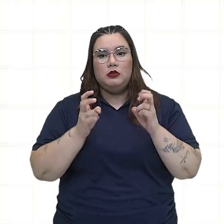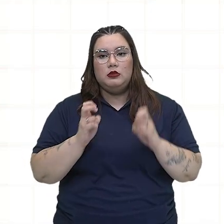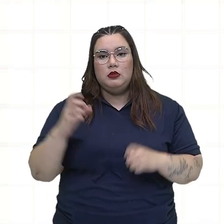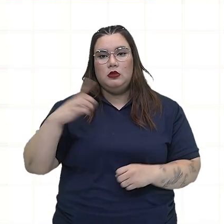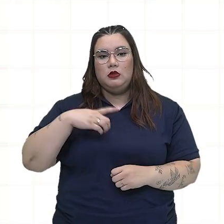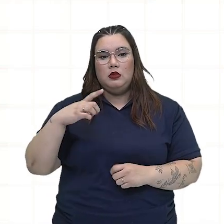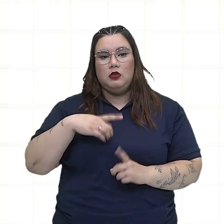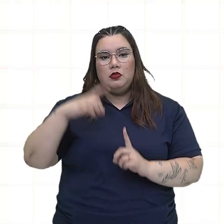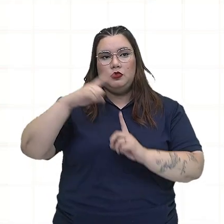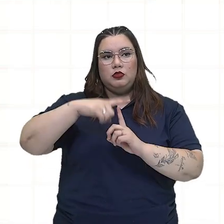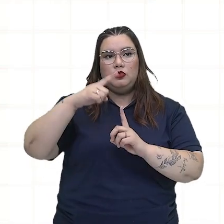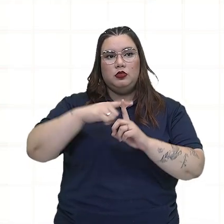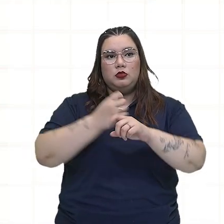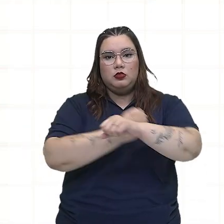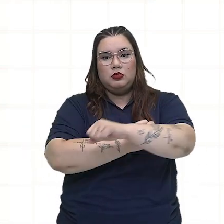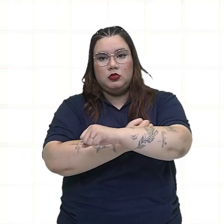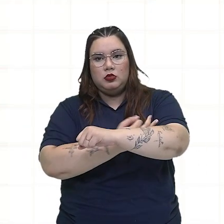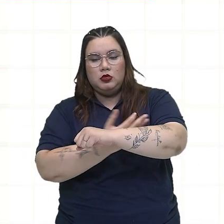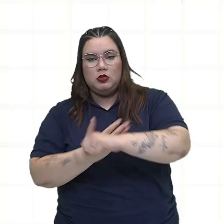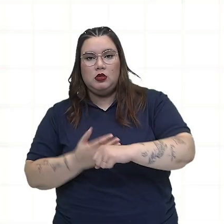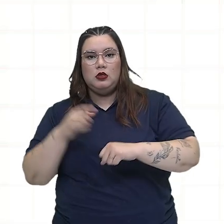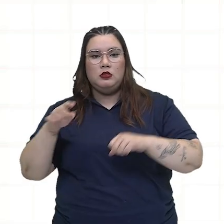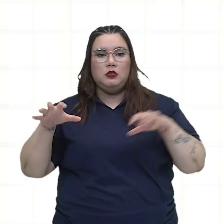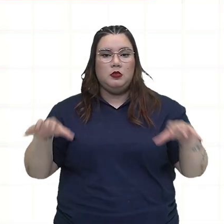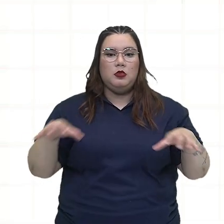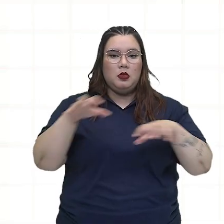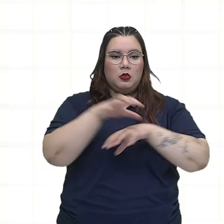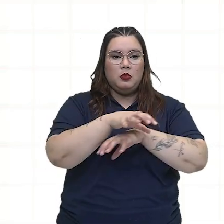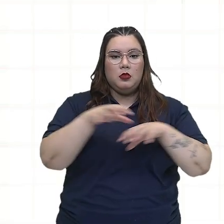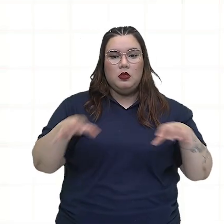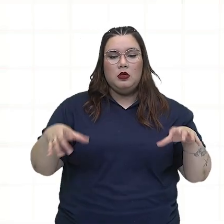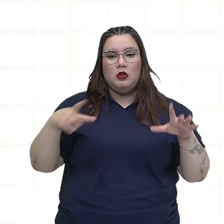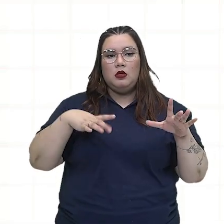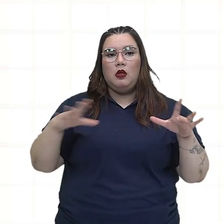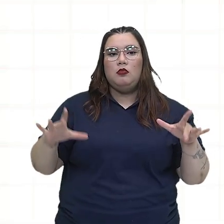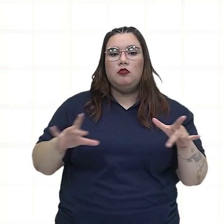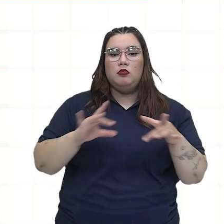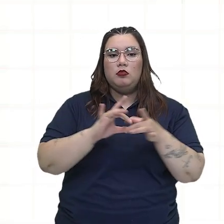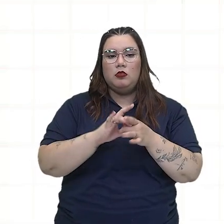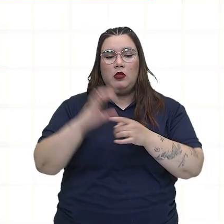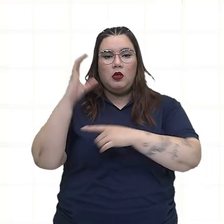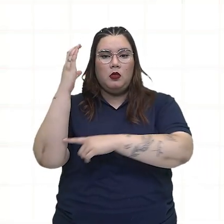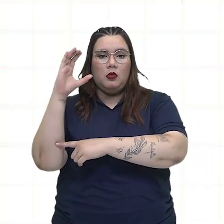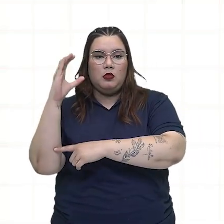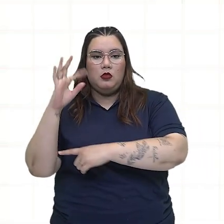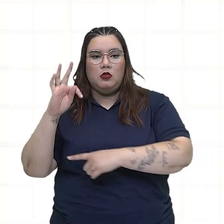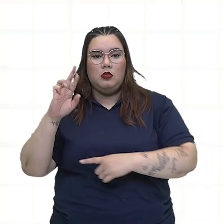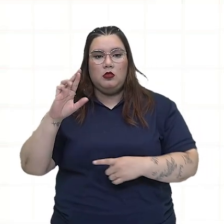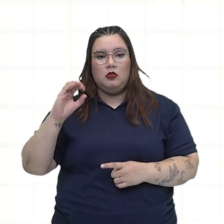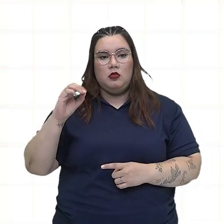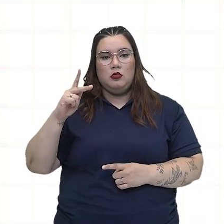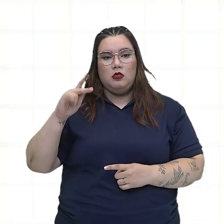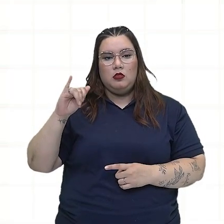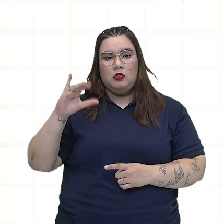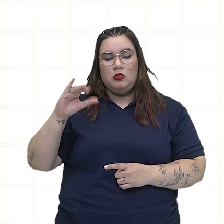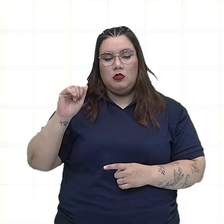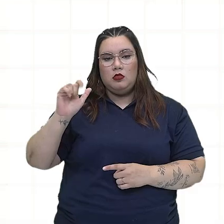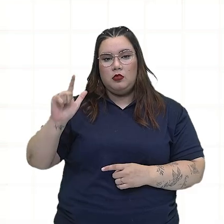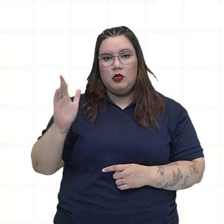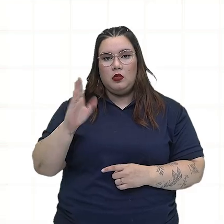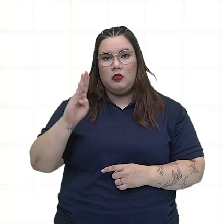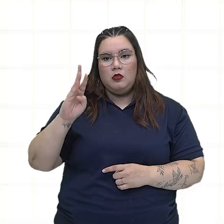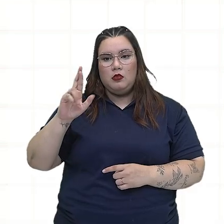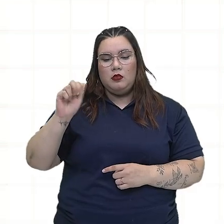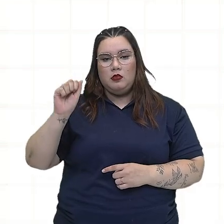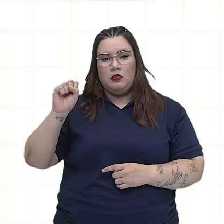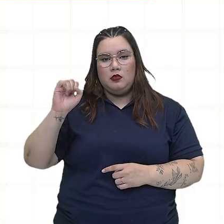temos aí um tipo de vegetação, um bioma que está associado ao clima tropical Brasil